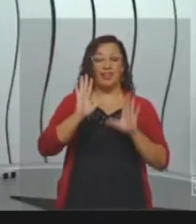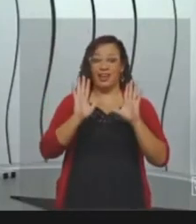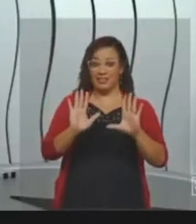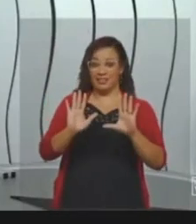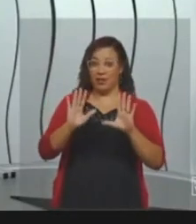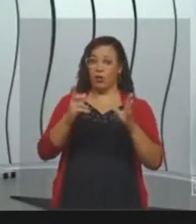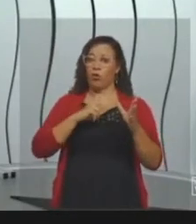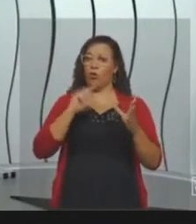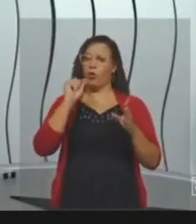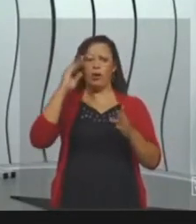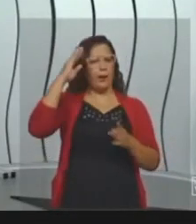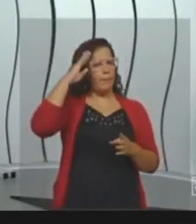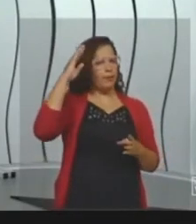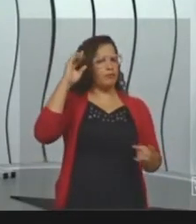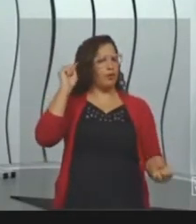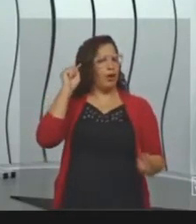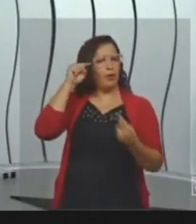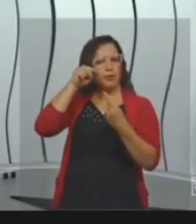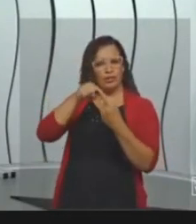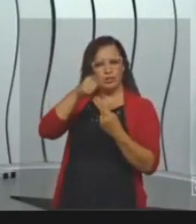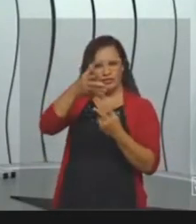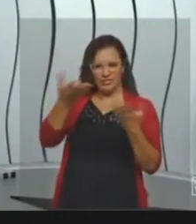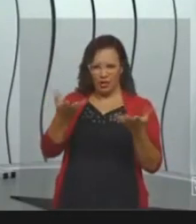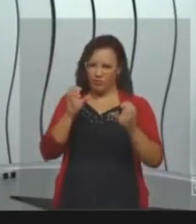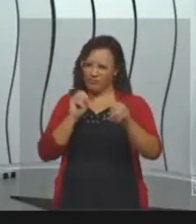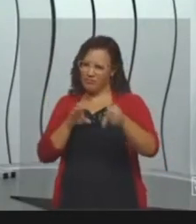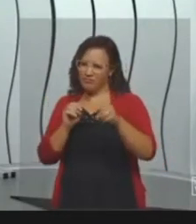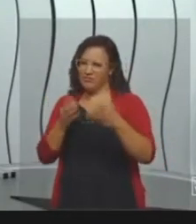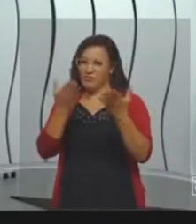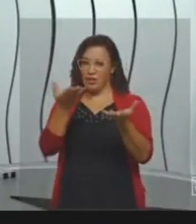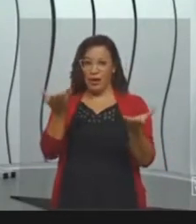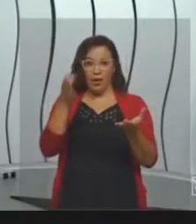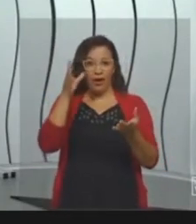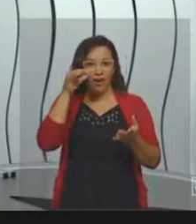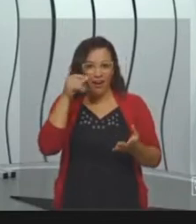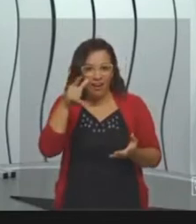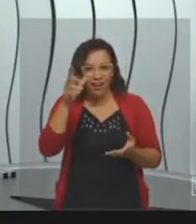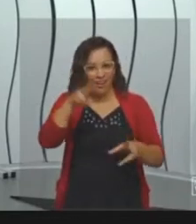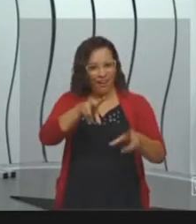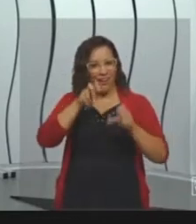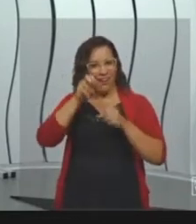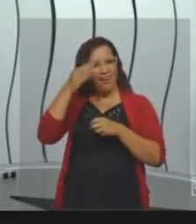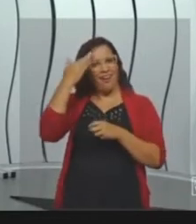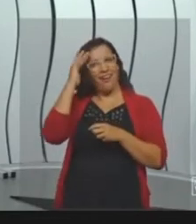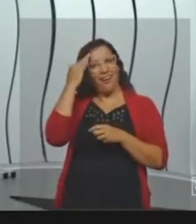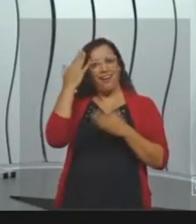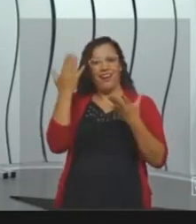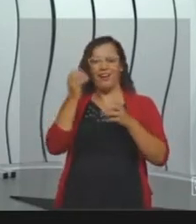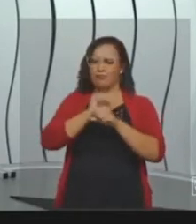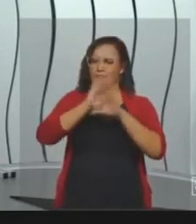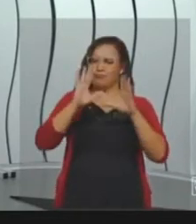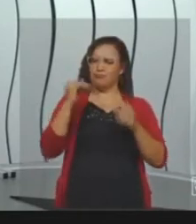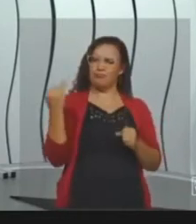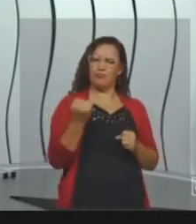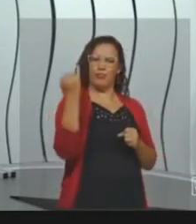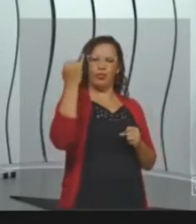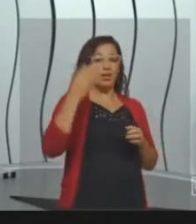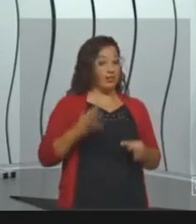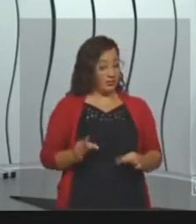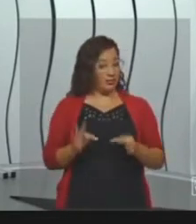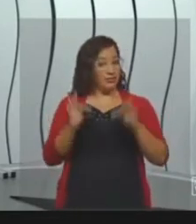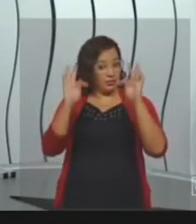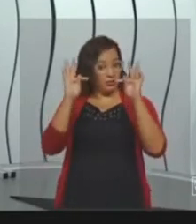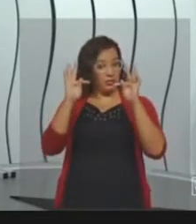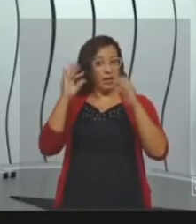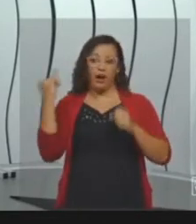são os principais objetivos desta aula e espero que você possa compreender a importância da tecnologia. Quando eu digo